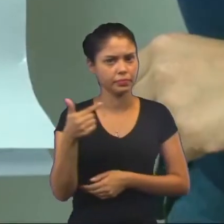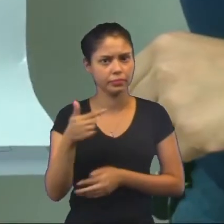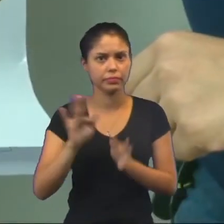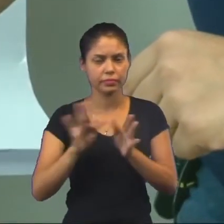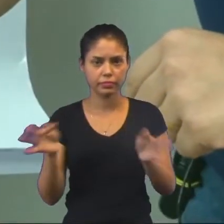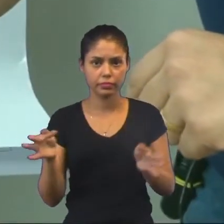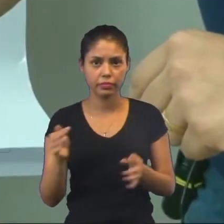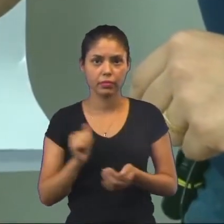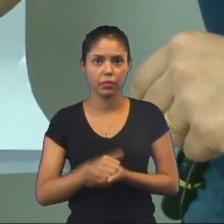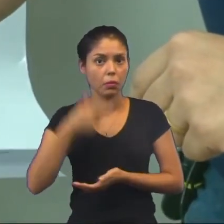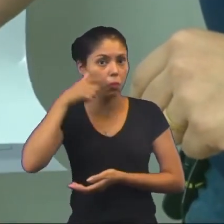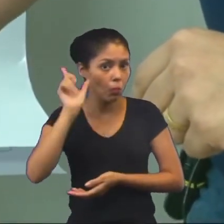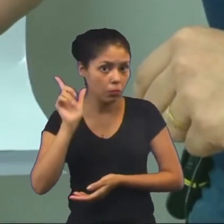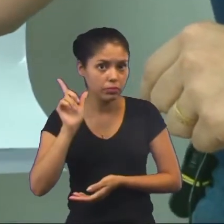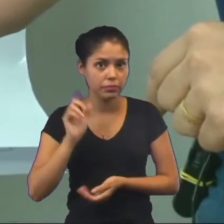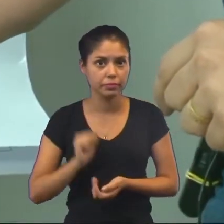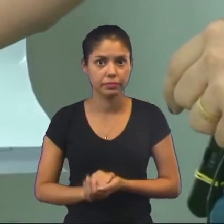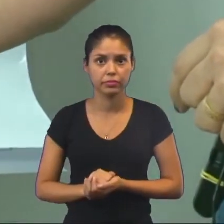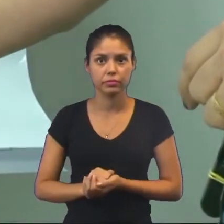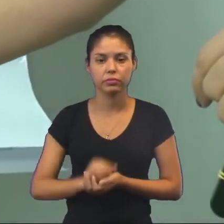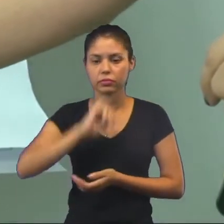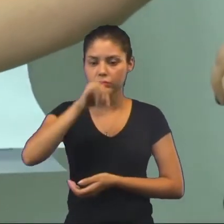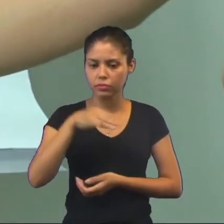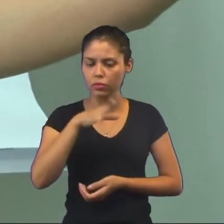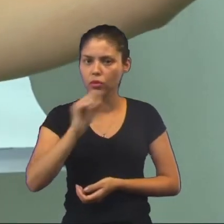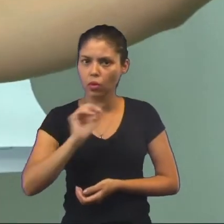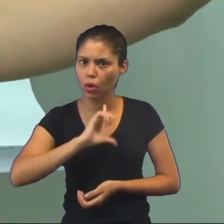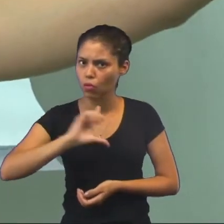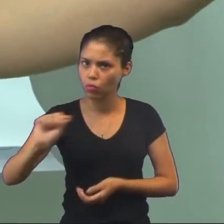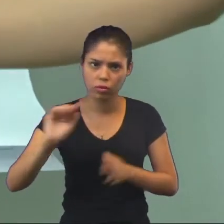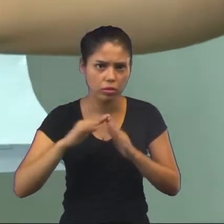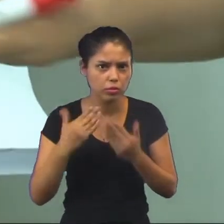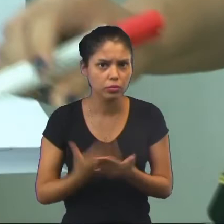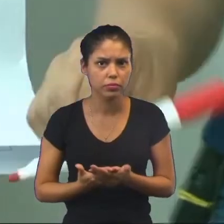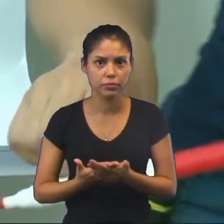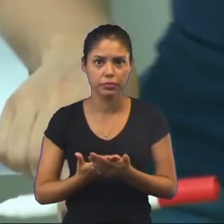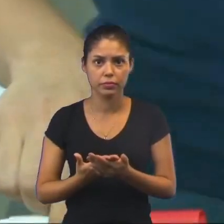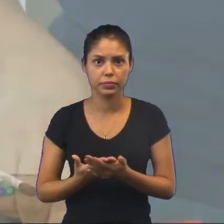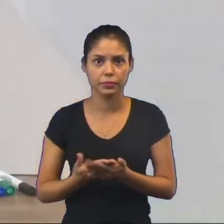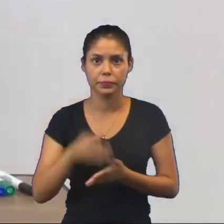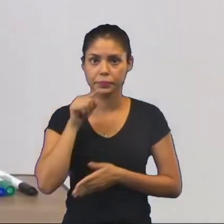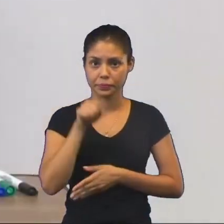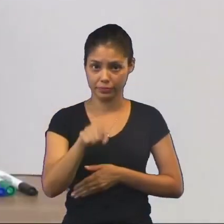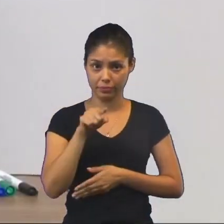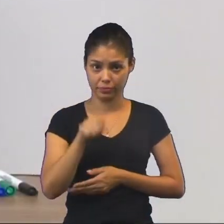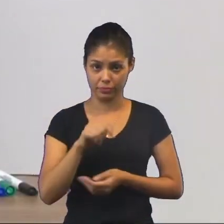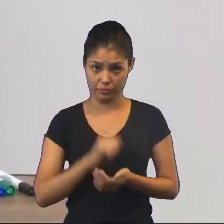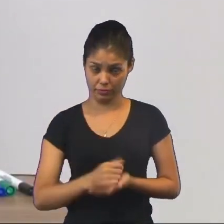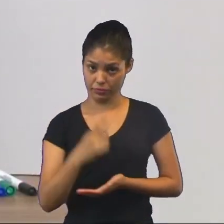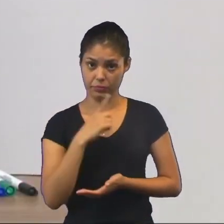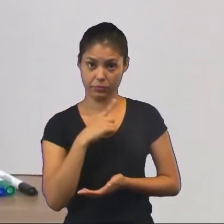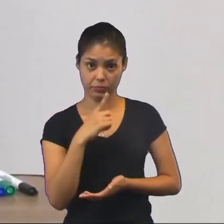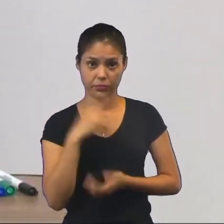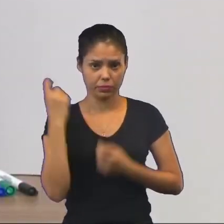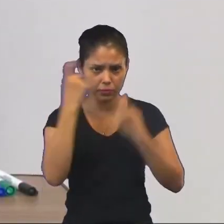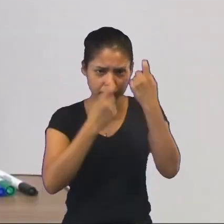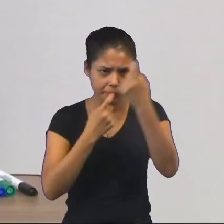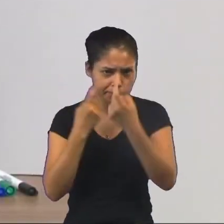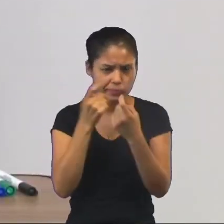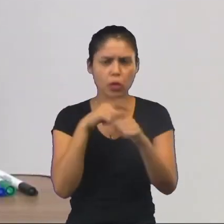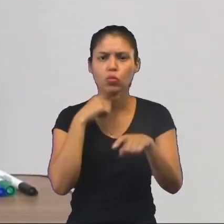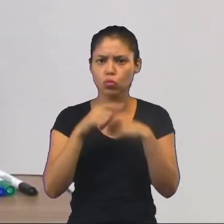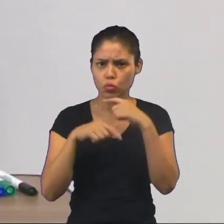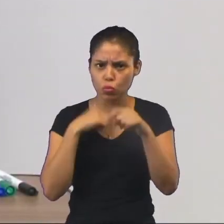frase. Ontem, João não foi à escola. Aqui eu tenho uma expressão